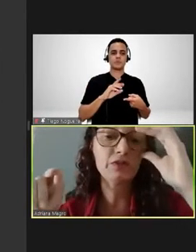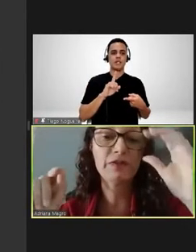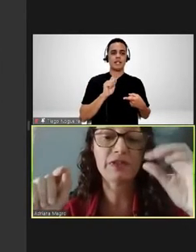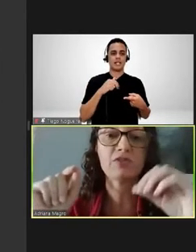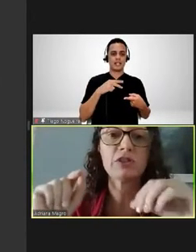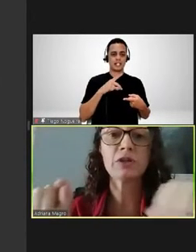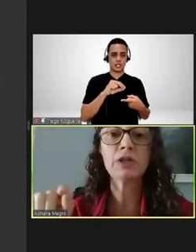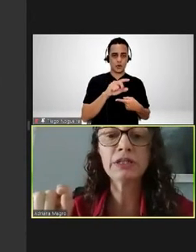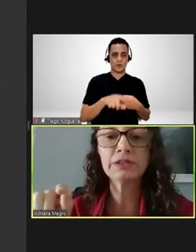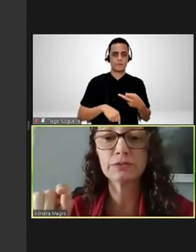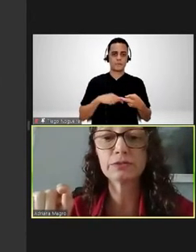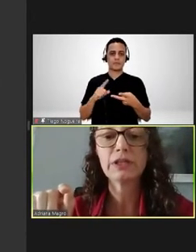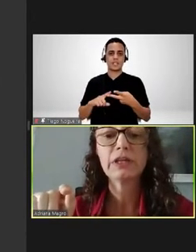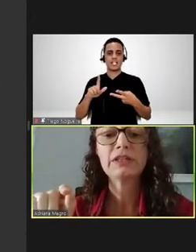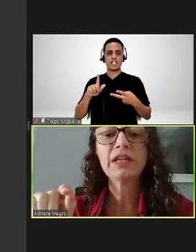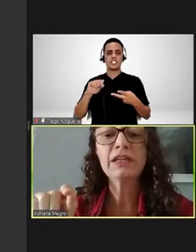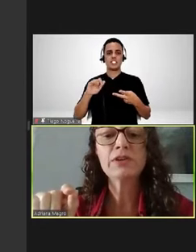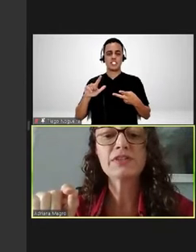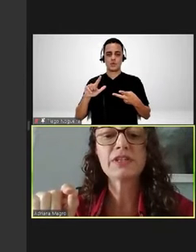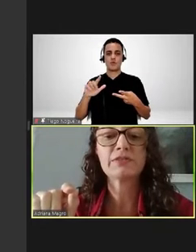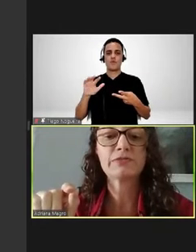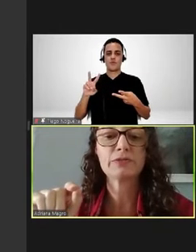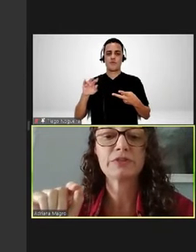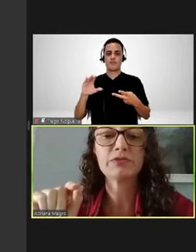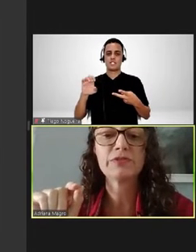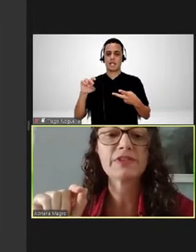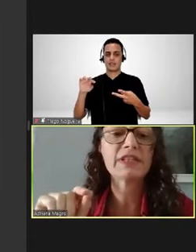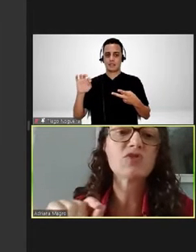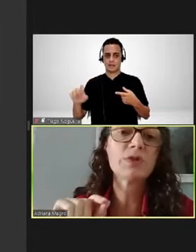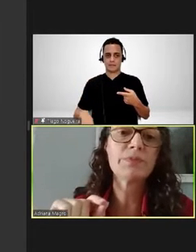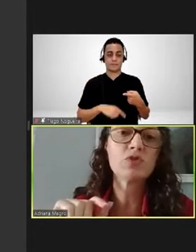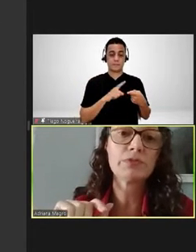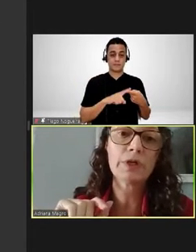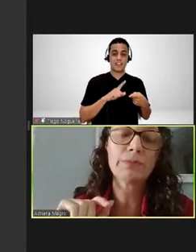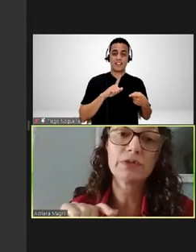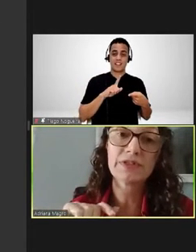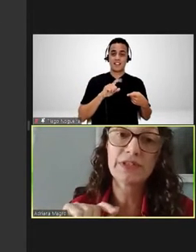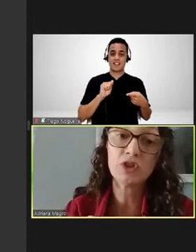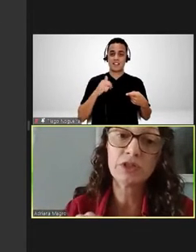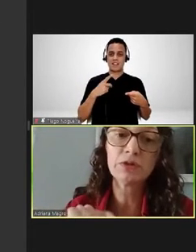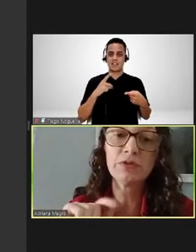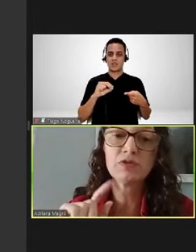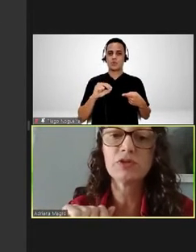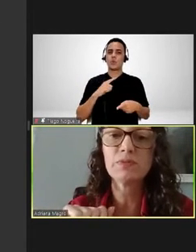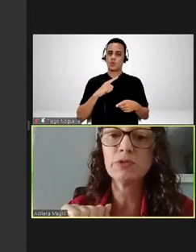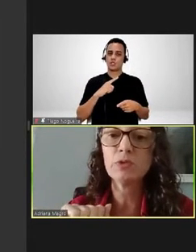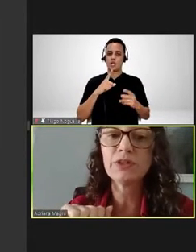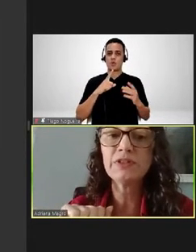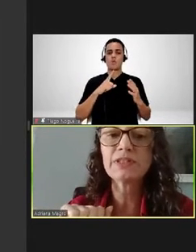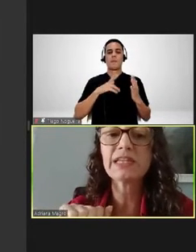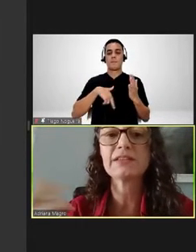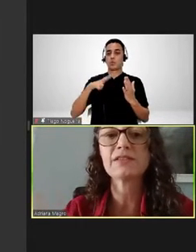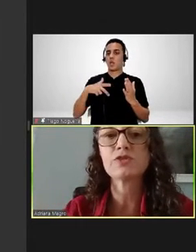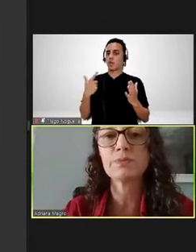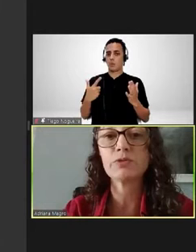e Gil Vicente. Então, Lando tem no acervo da universidade uma pintura sem título, do ano de